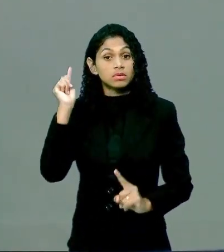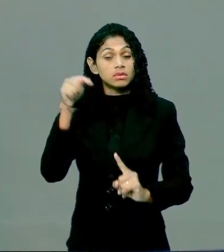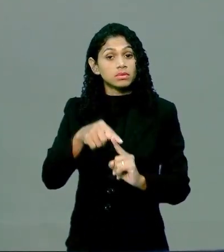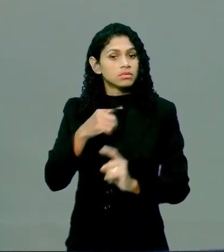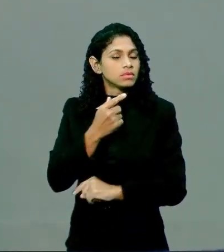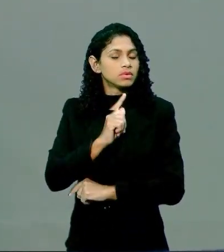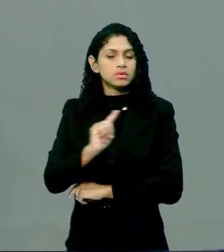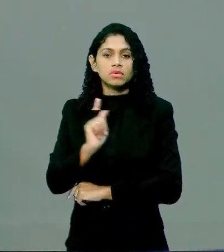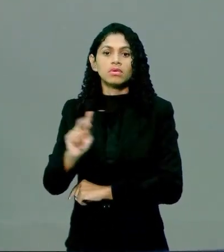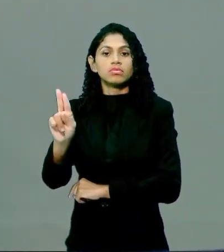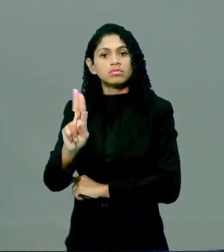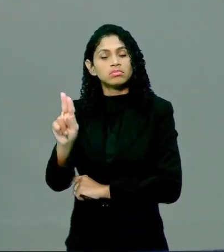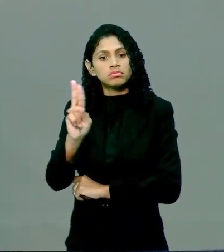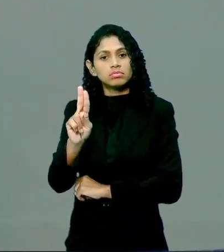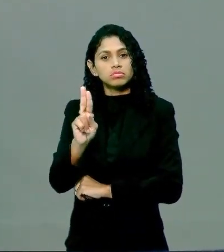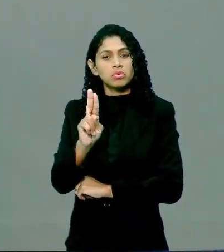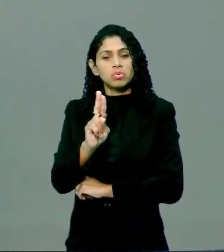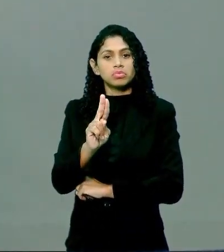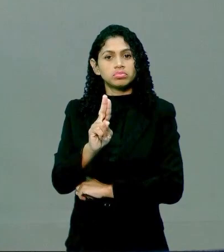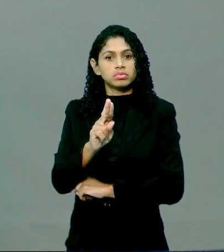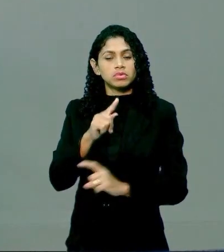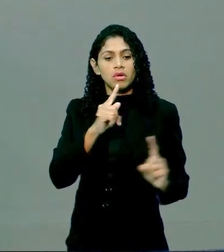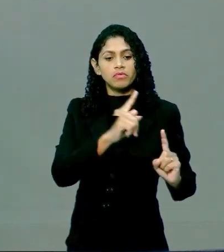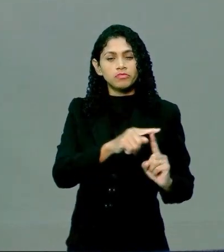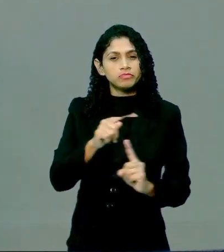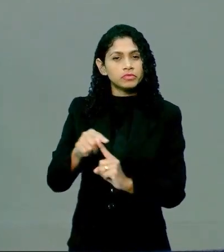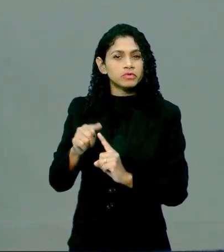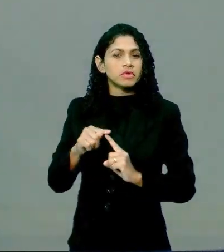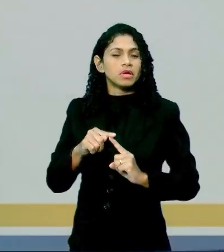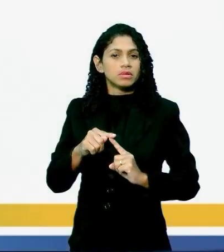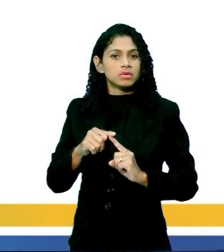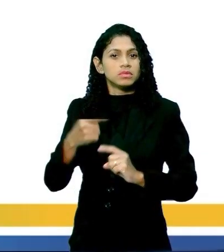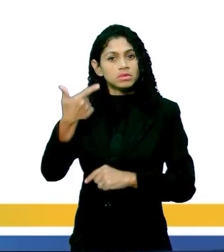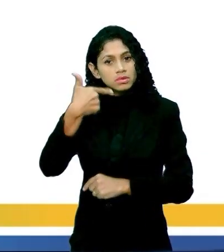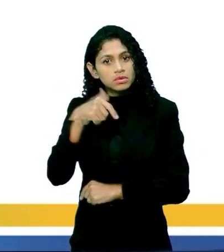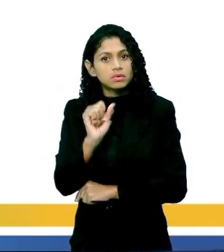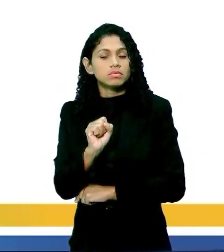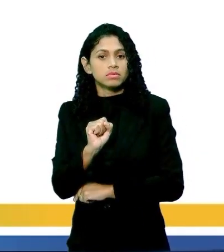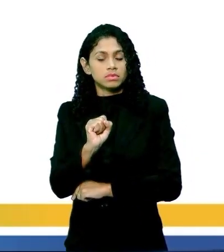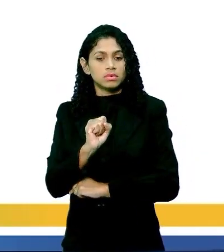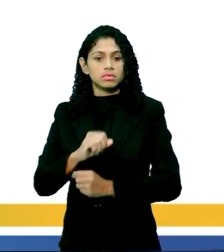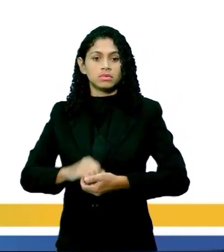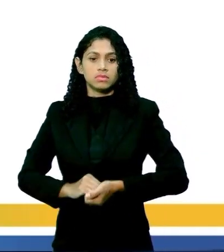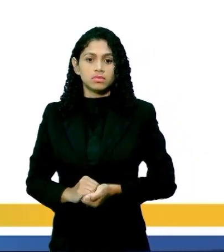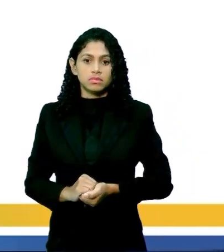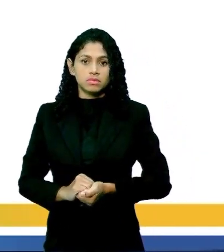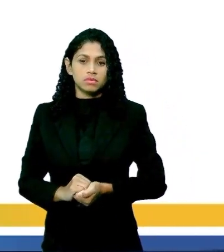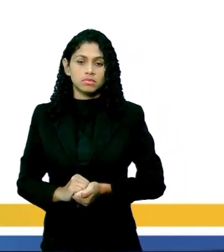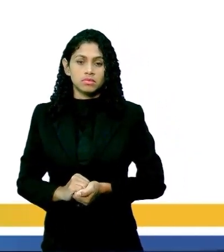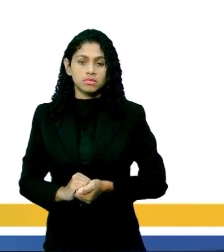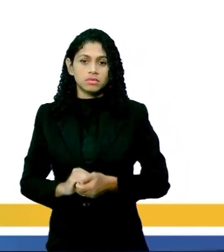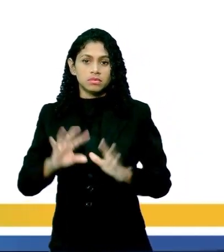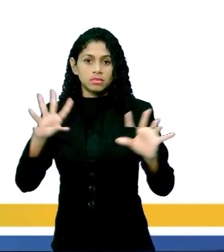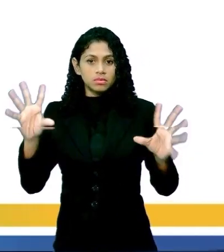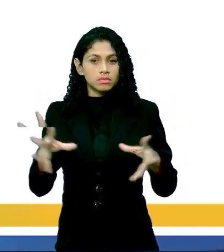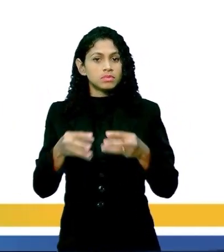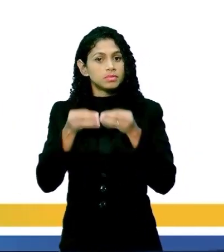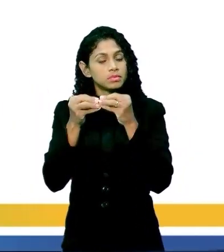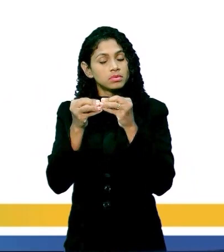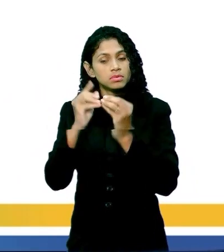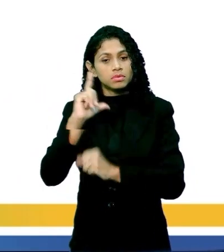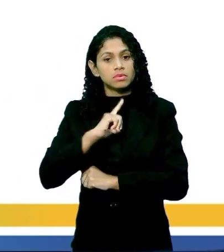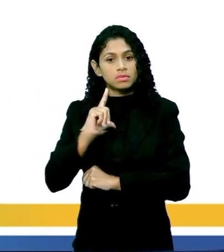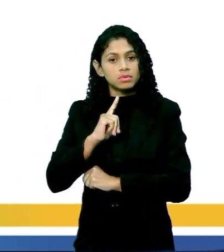figuras de linguagem para não gerar essa ambiguidade, essa duplicidade de sentido. E aí no resumo, eu tenho para